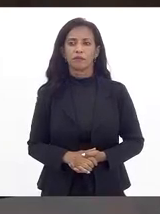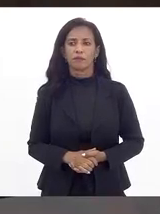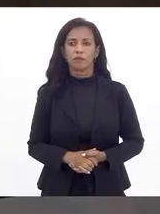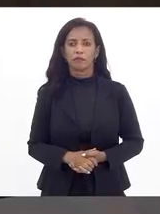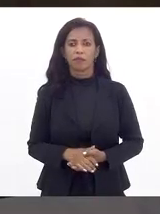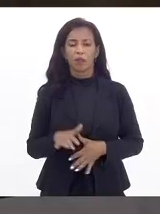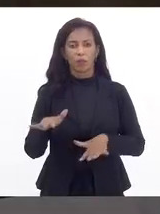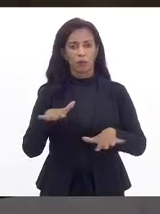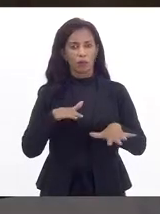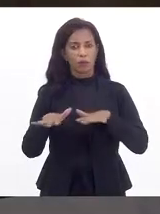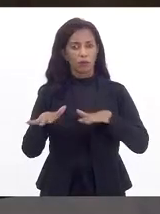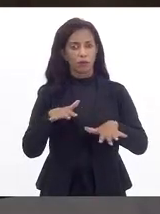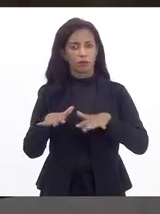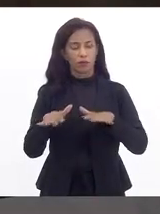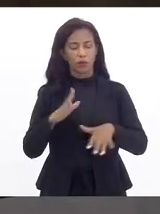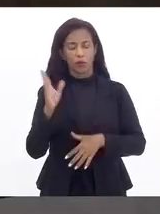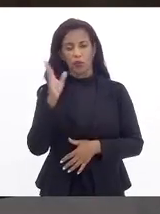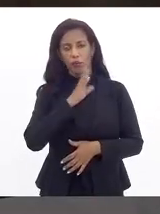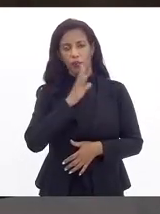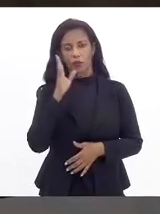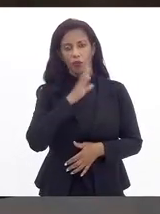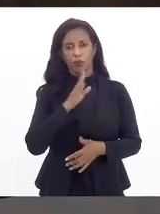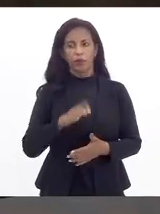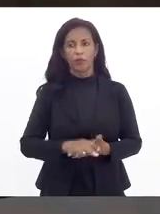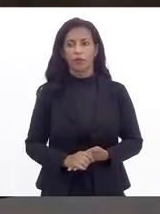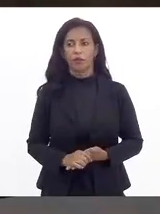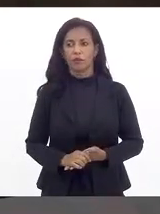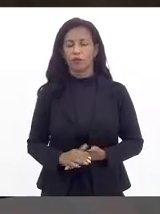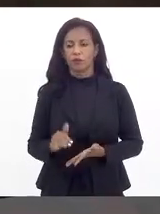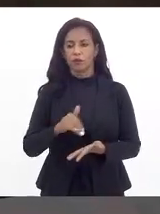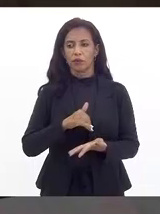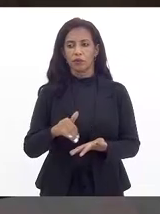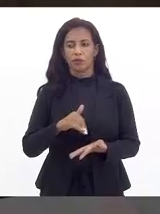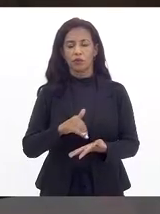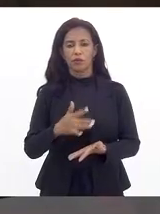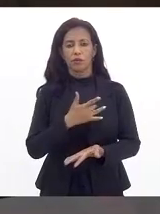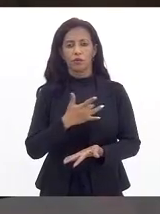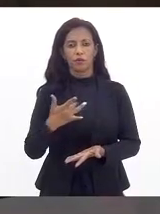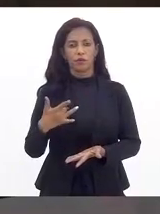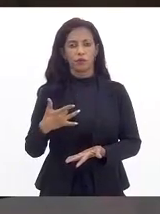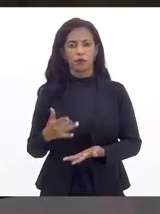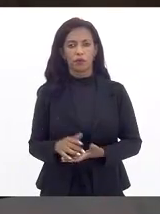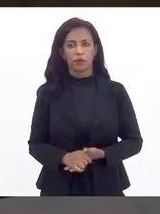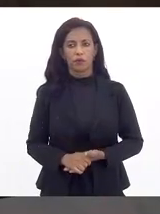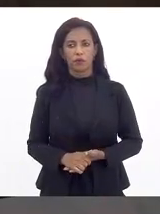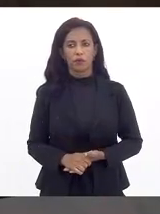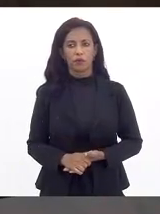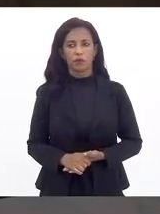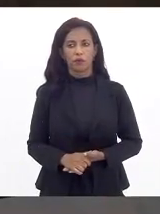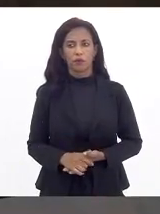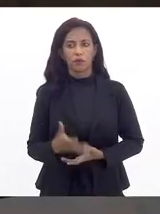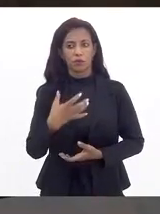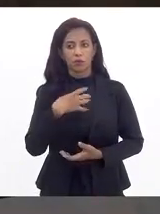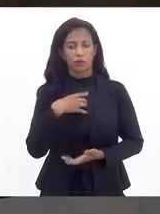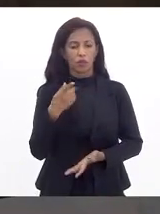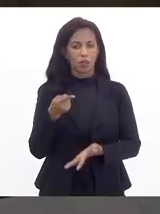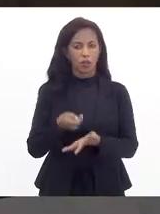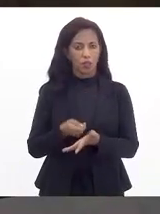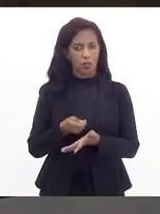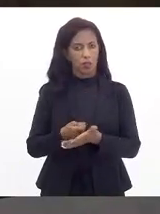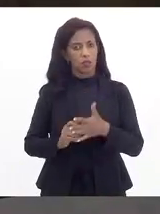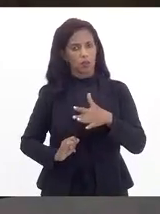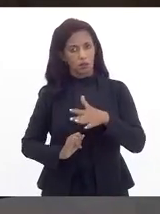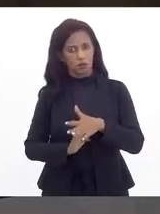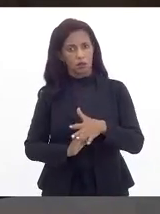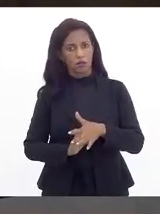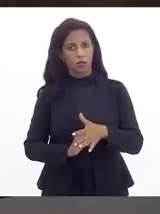uma movimentação urgente do secretário de Saúde, no sentido de exigir dessa